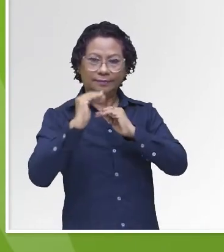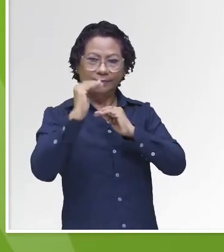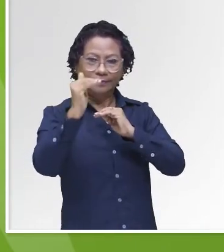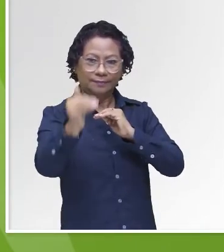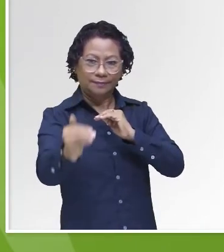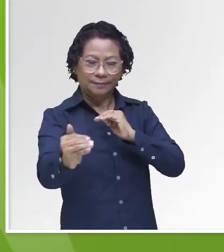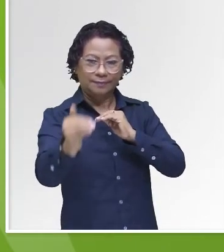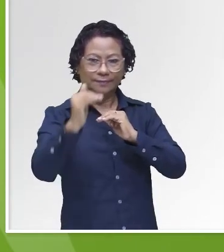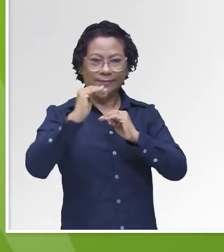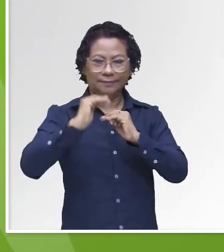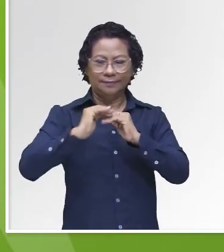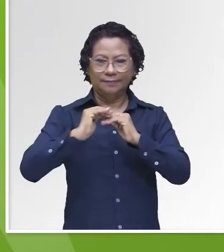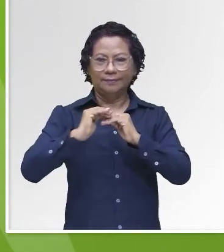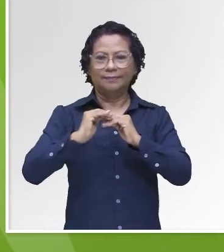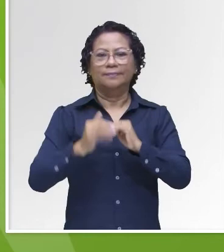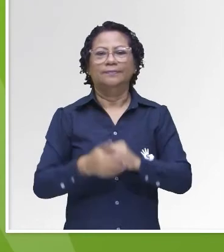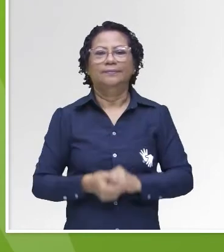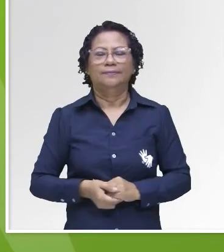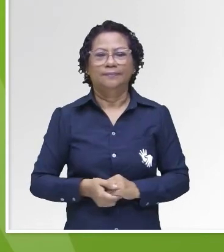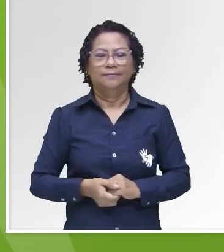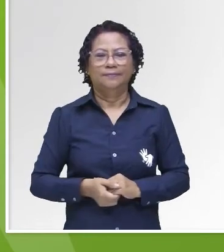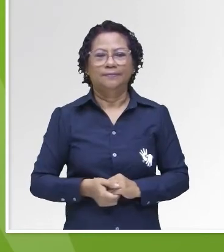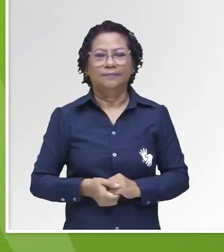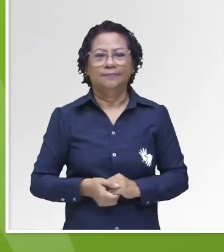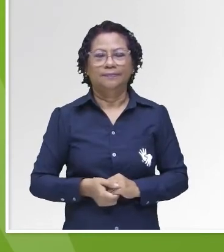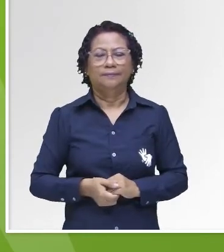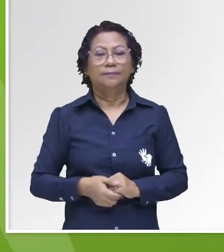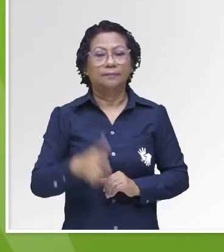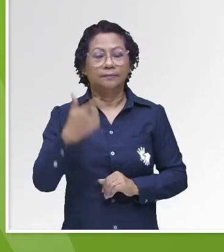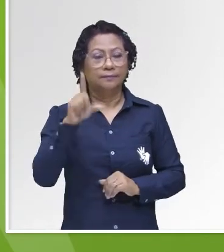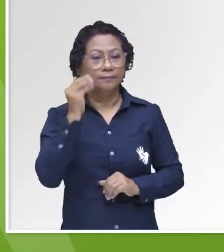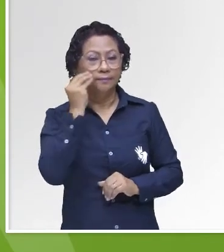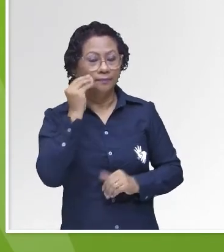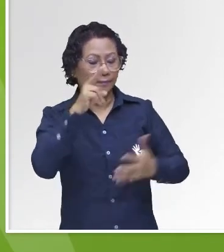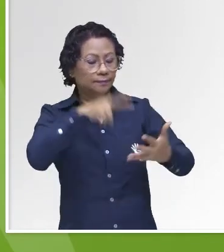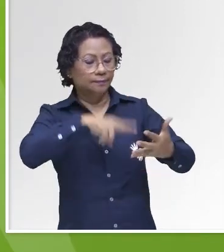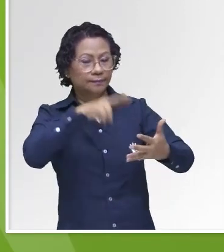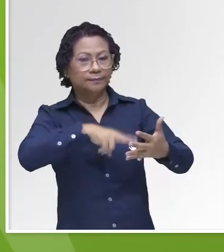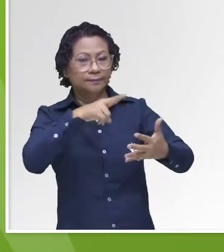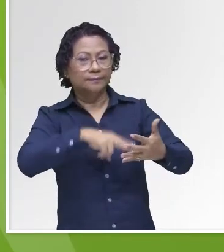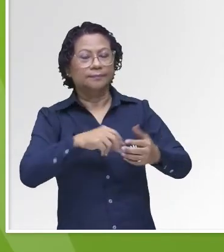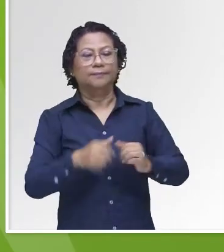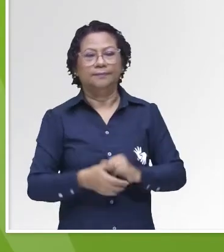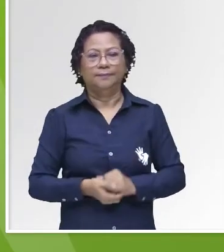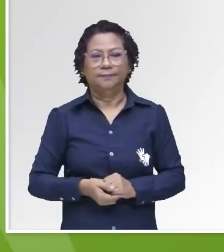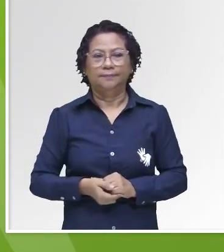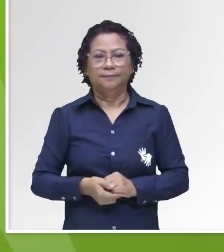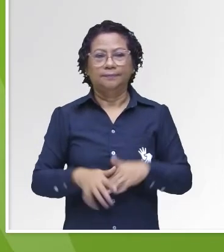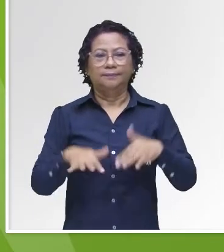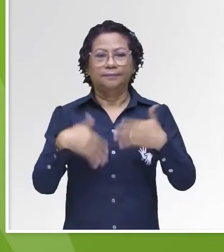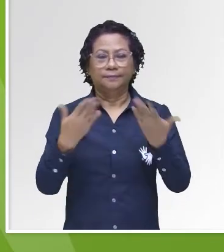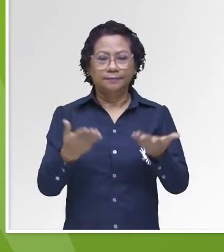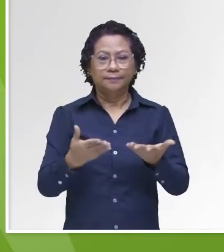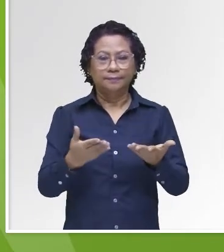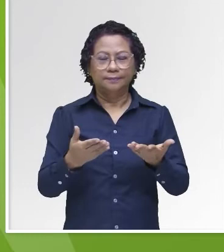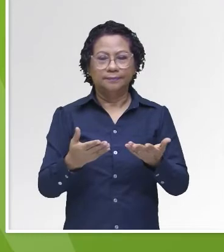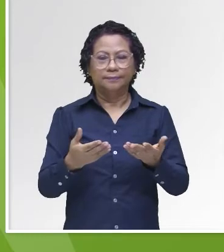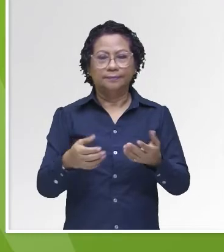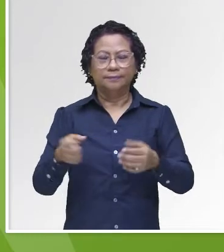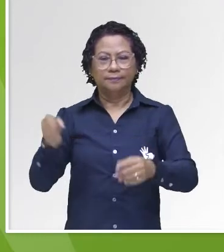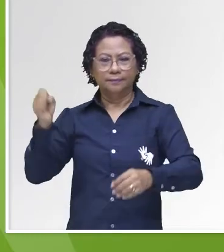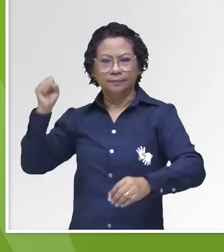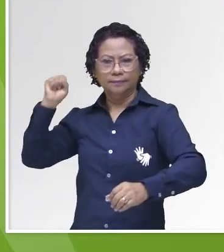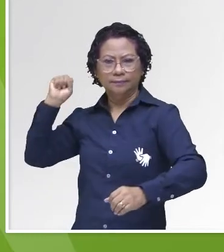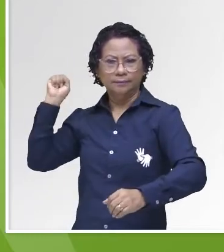Vamos na próxima cartela, nós vamos ver aí, olha, o nosso próximo lançamento, que é o lançamento oblíquo.